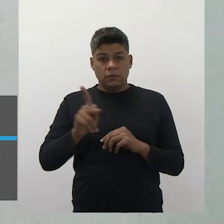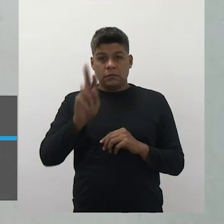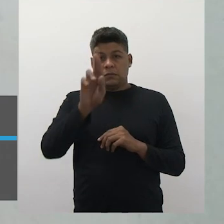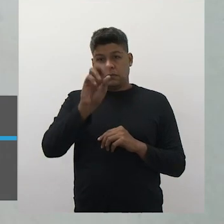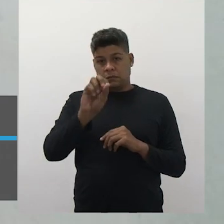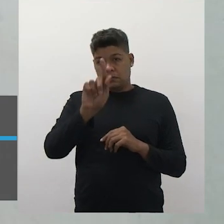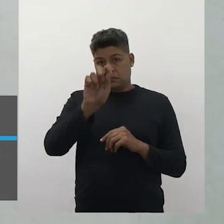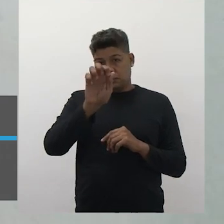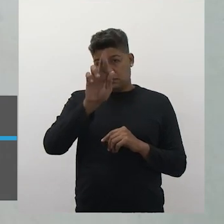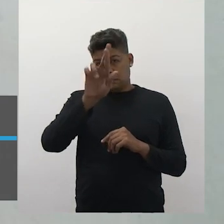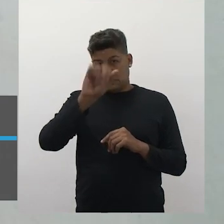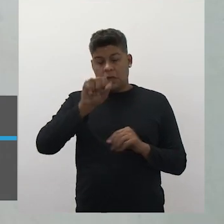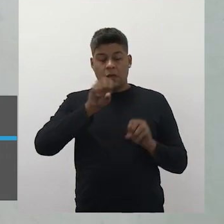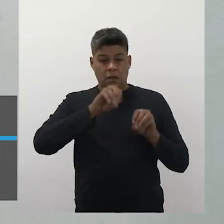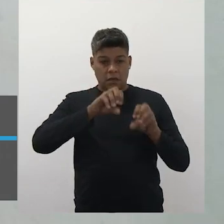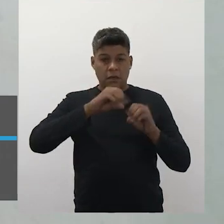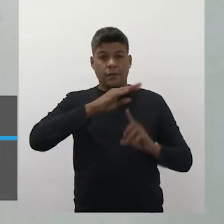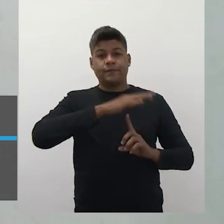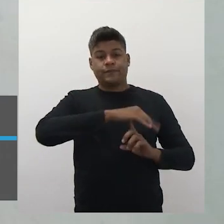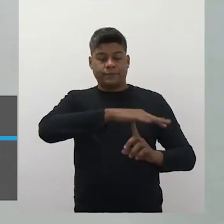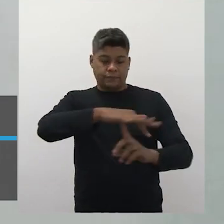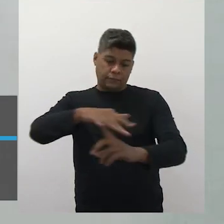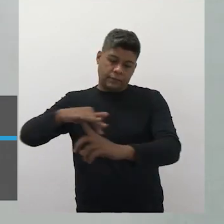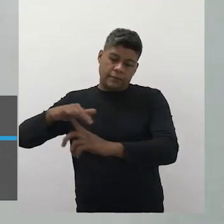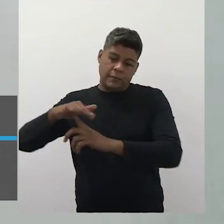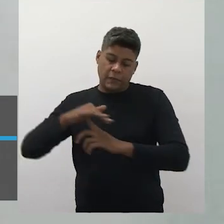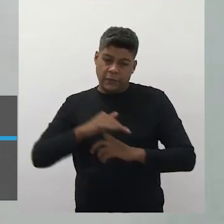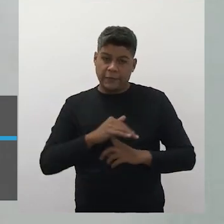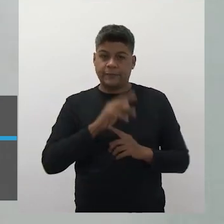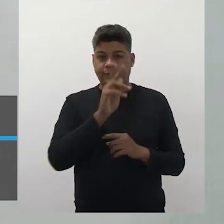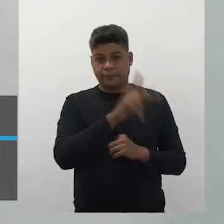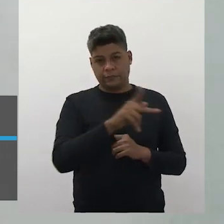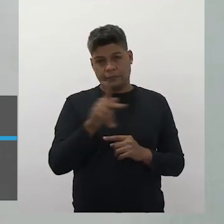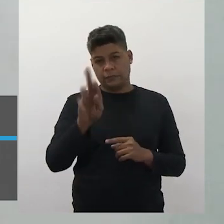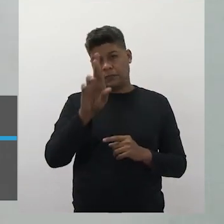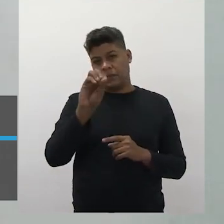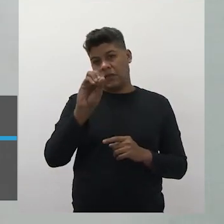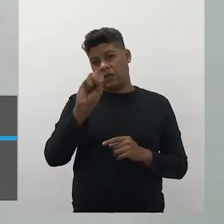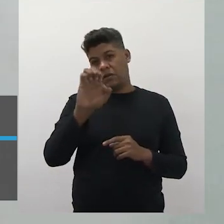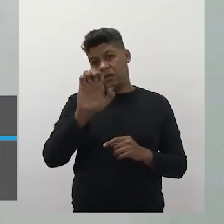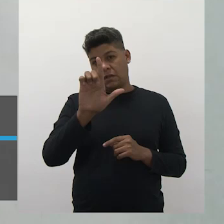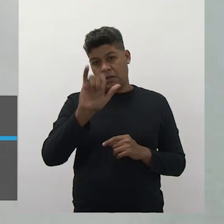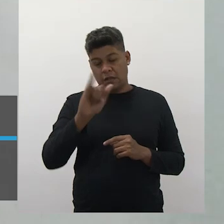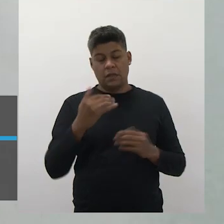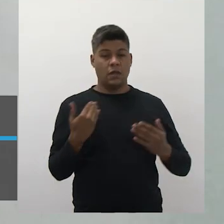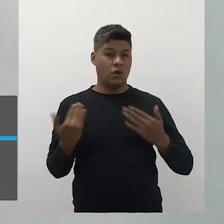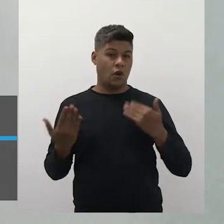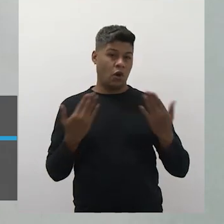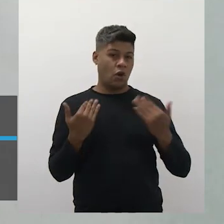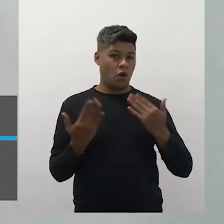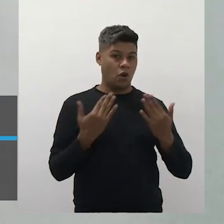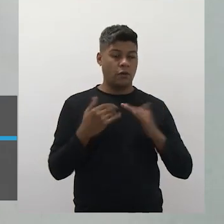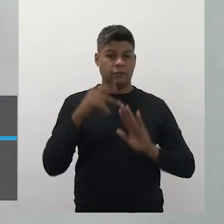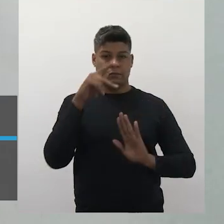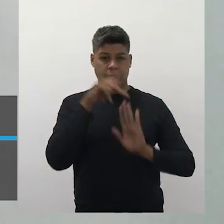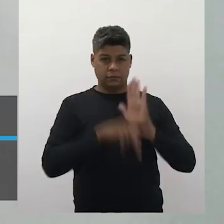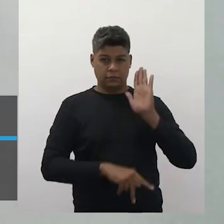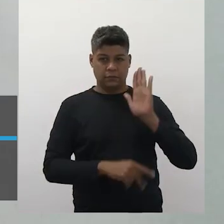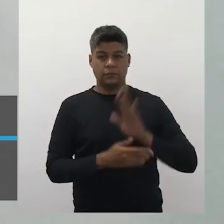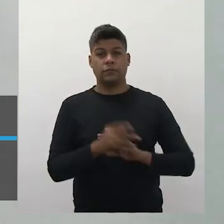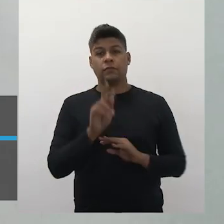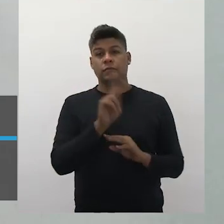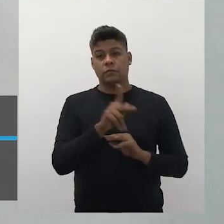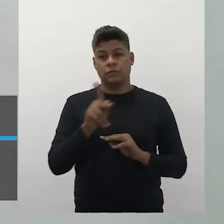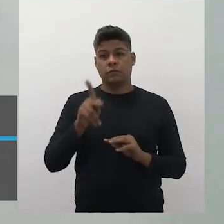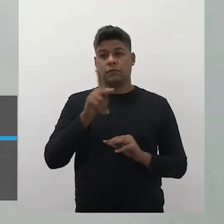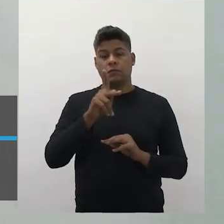Rogério, educação ambiental. Professora Roseli, rodas de conversa e projetos. O